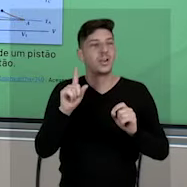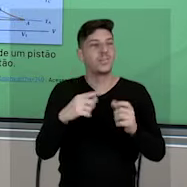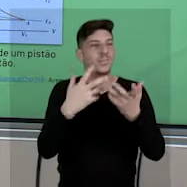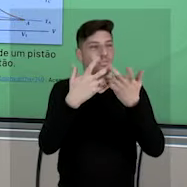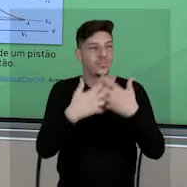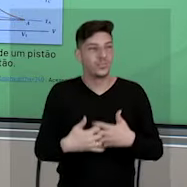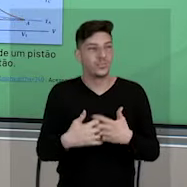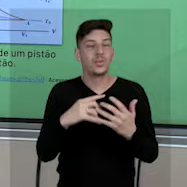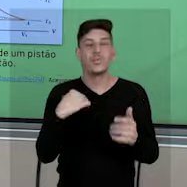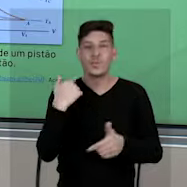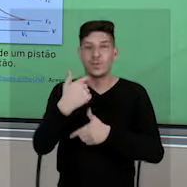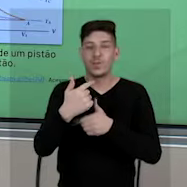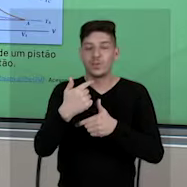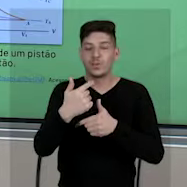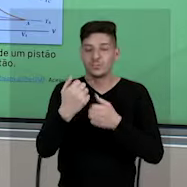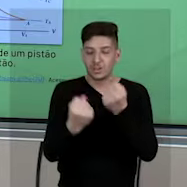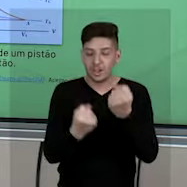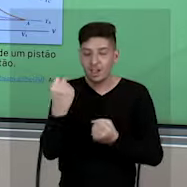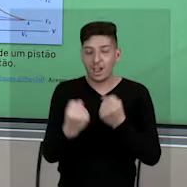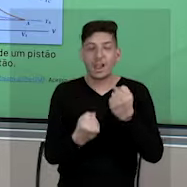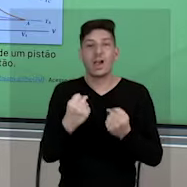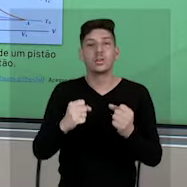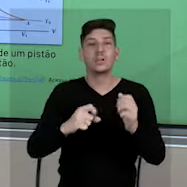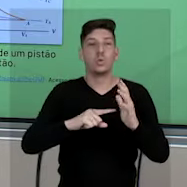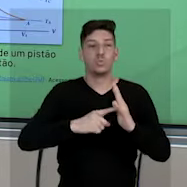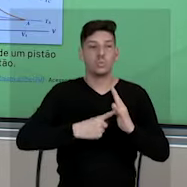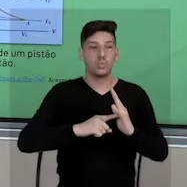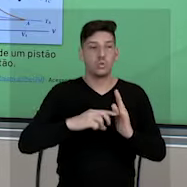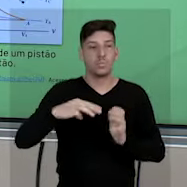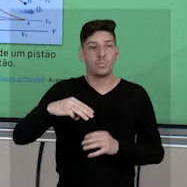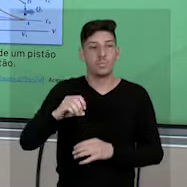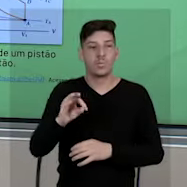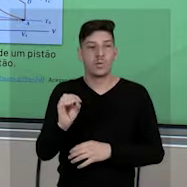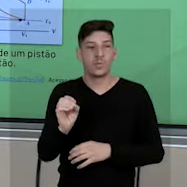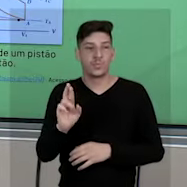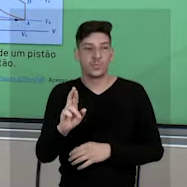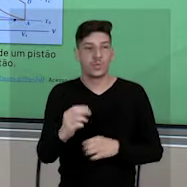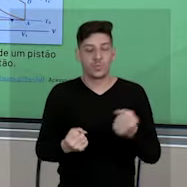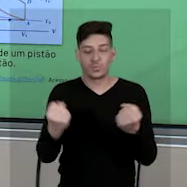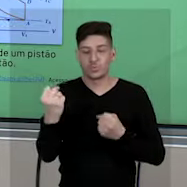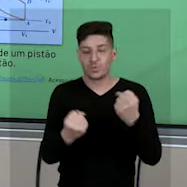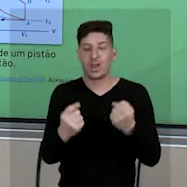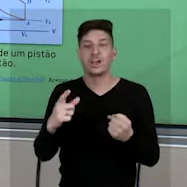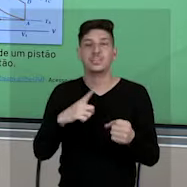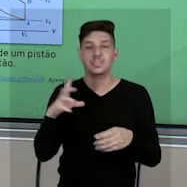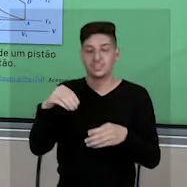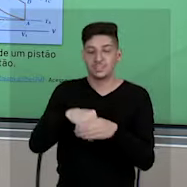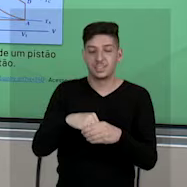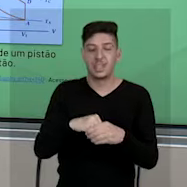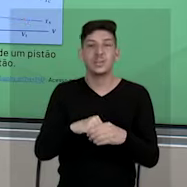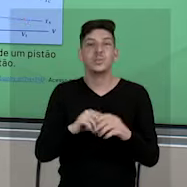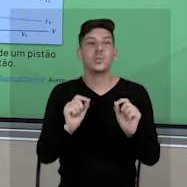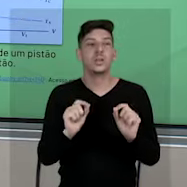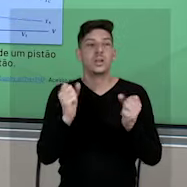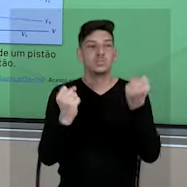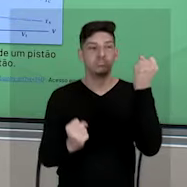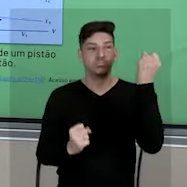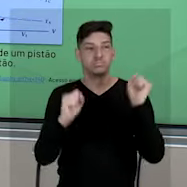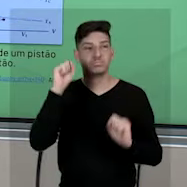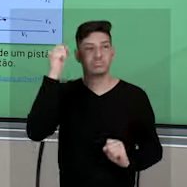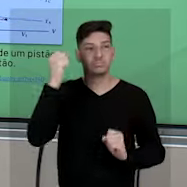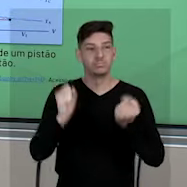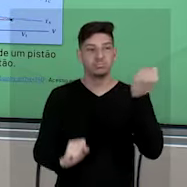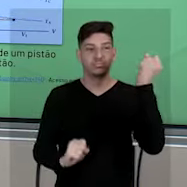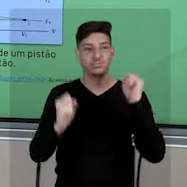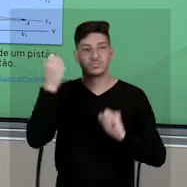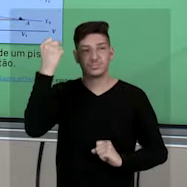dos nossos carros, né, do motor do carro, especificamente com sistemas lá dentro do motor do carro, os pistões. Então, eu vou convidar